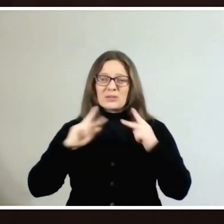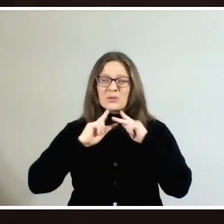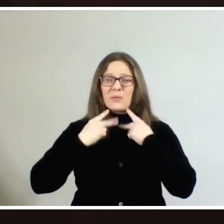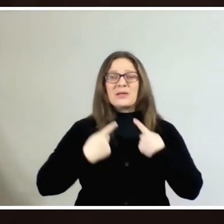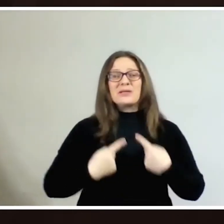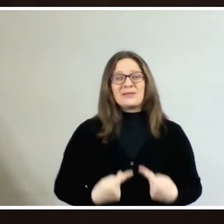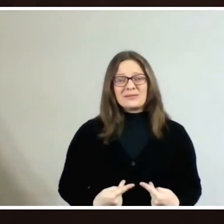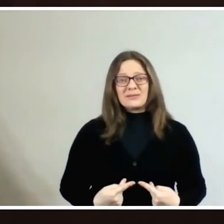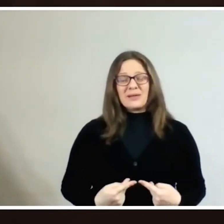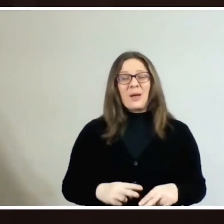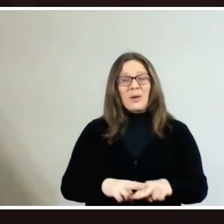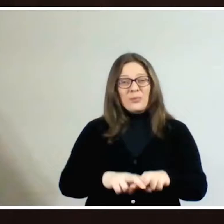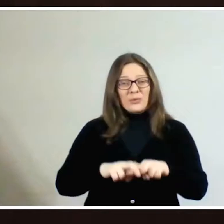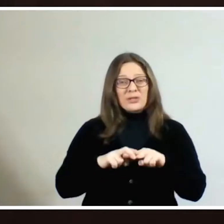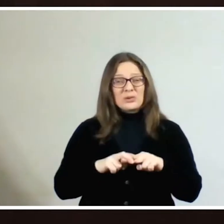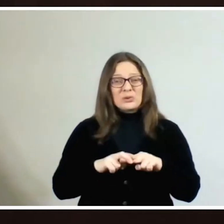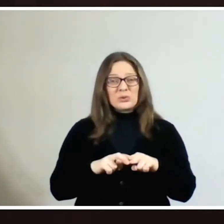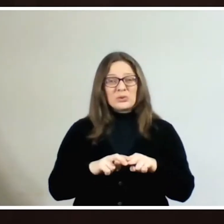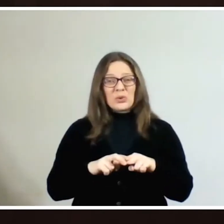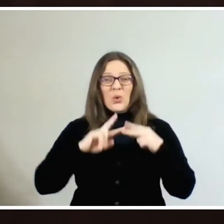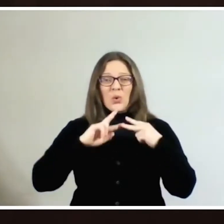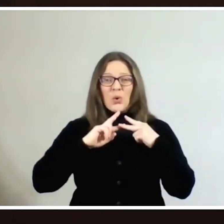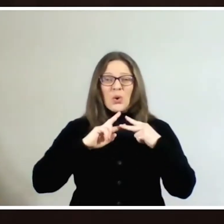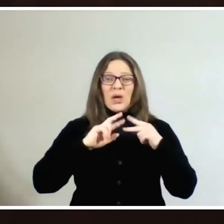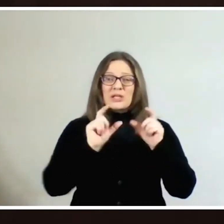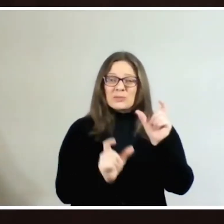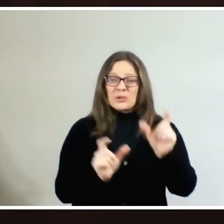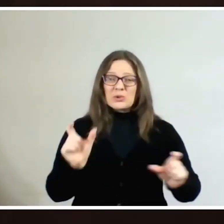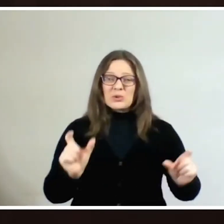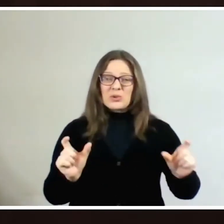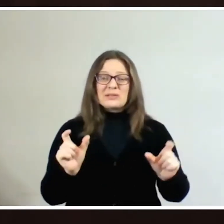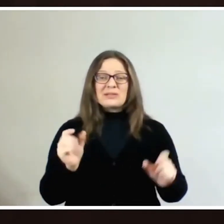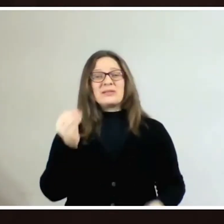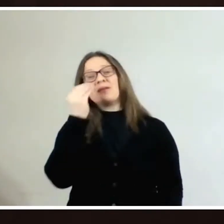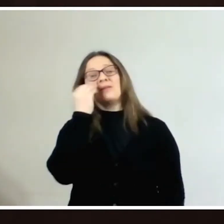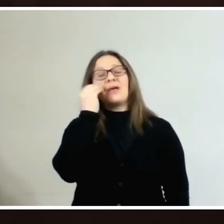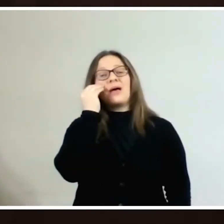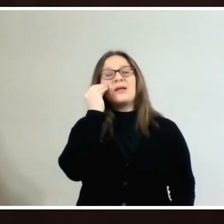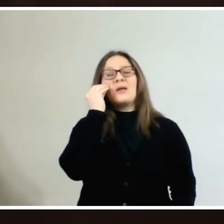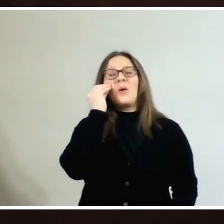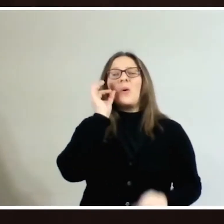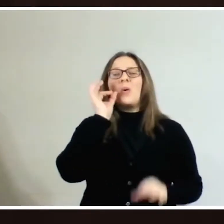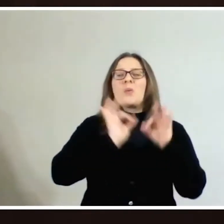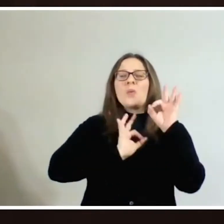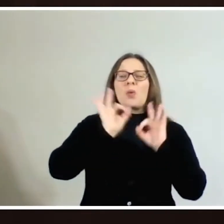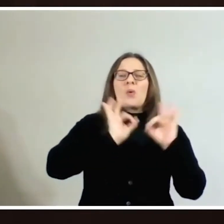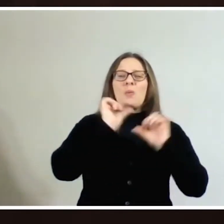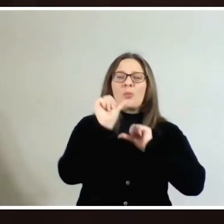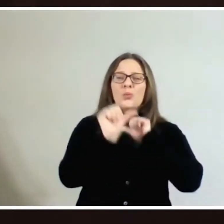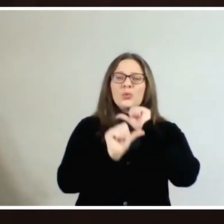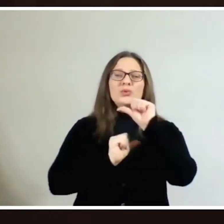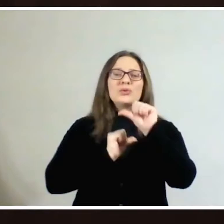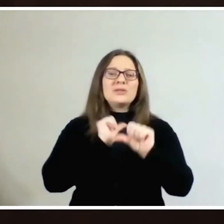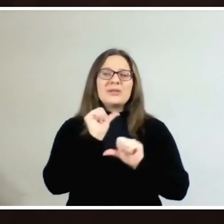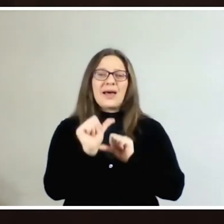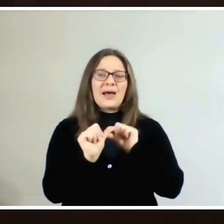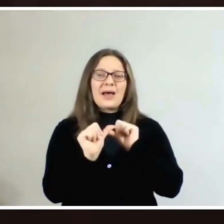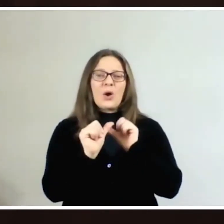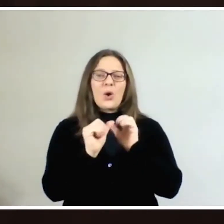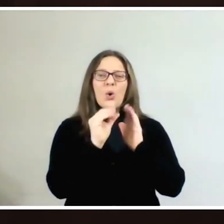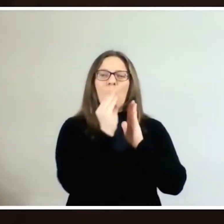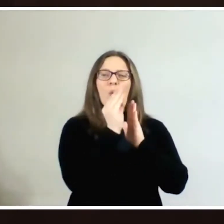sistematizar, né, o ensinamento sobre a Trindade. Aí entraram todos os erros.